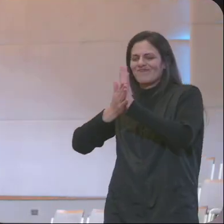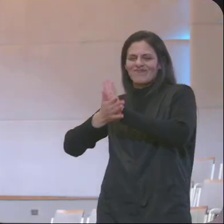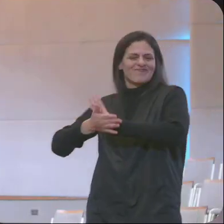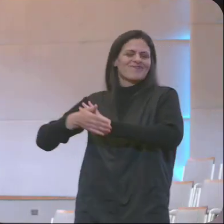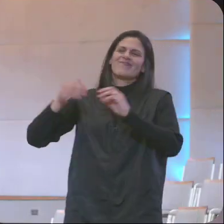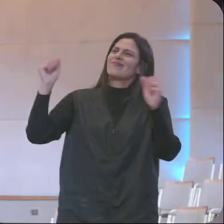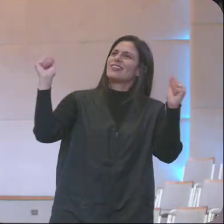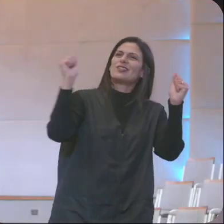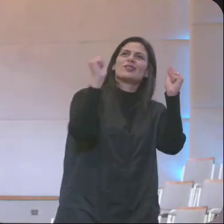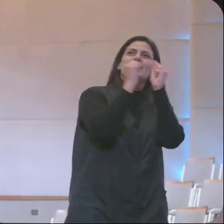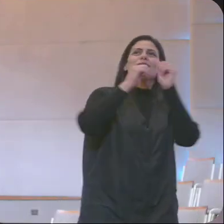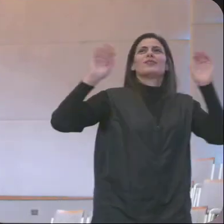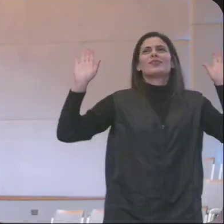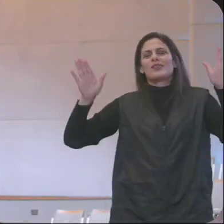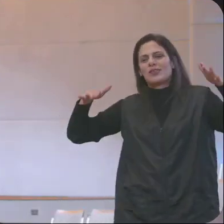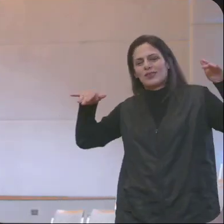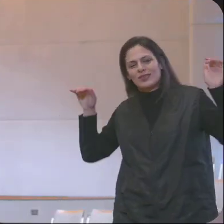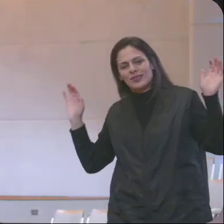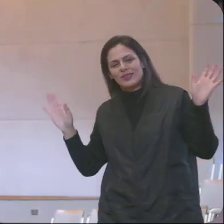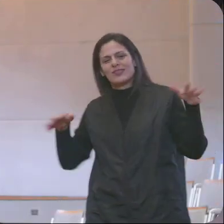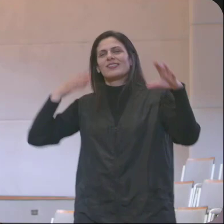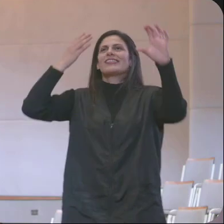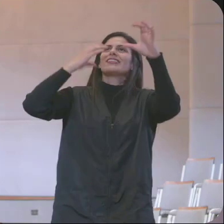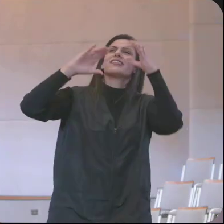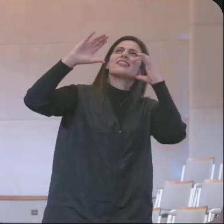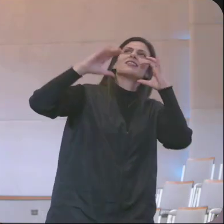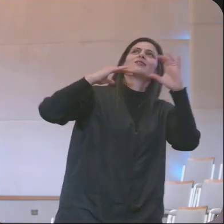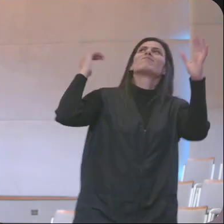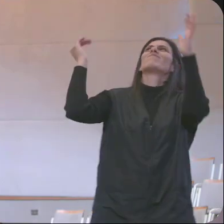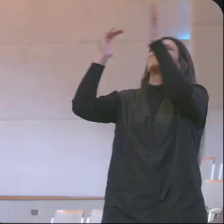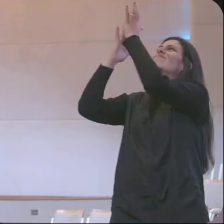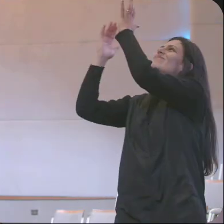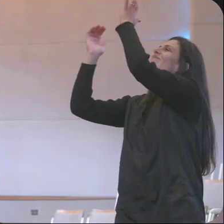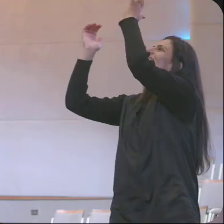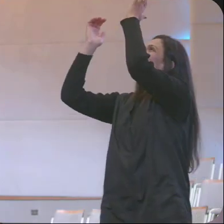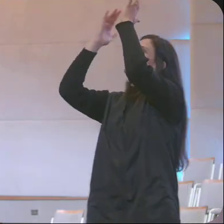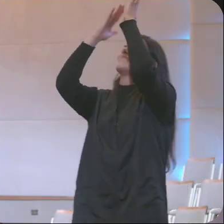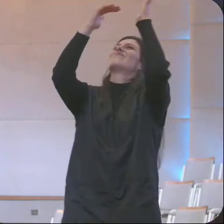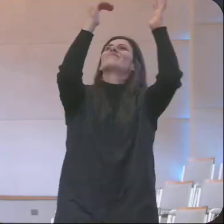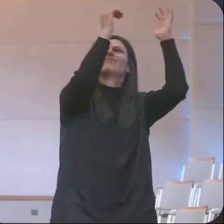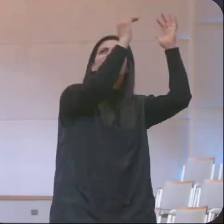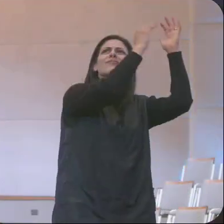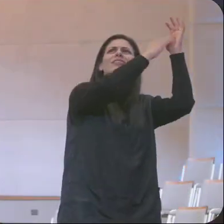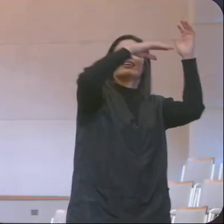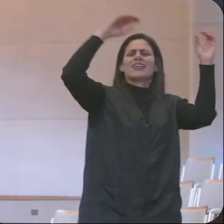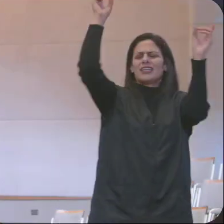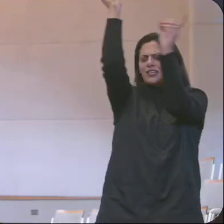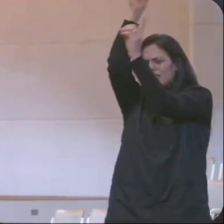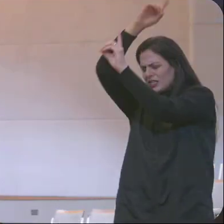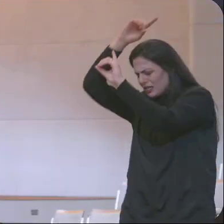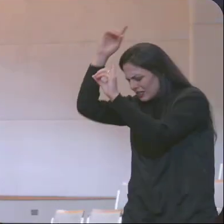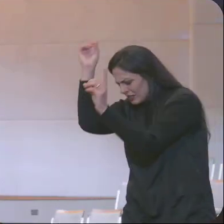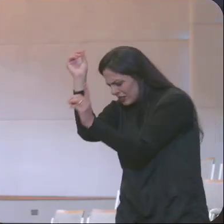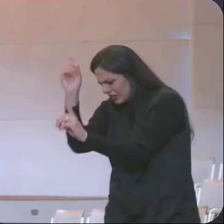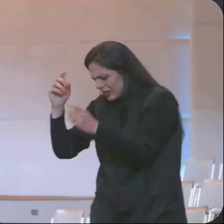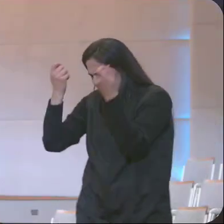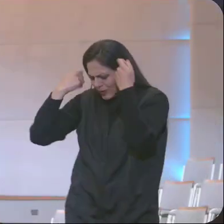Junto com os anjos cantar eu vou. Viva o Cordeiro que se